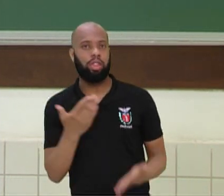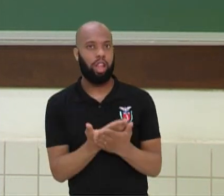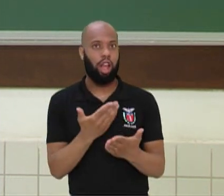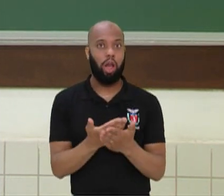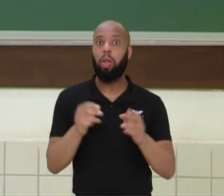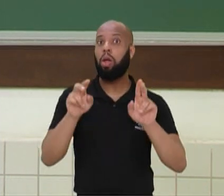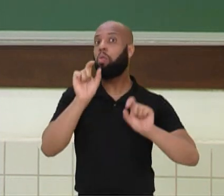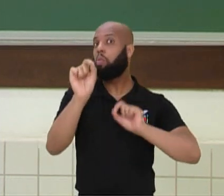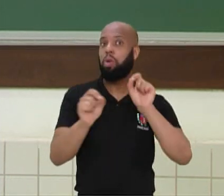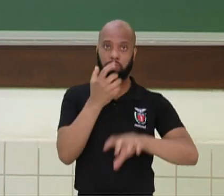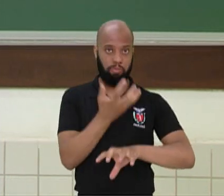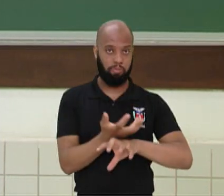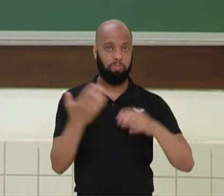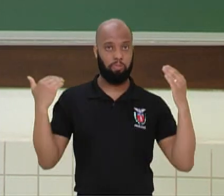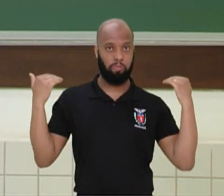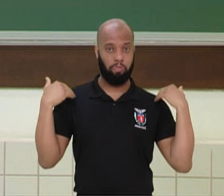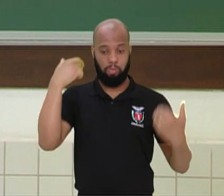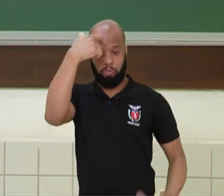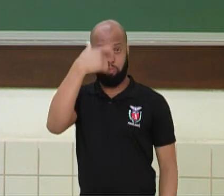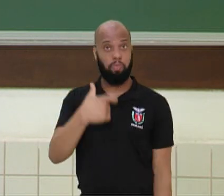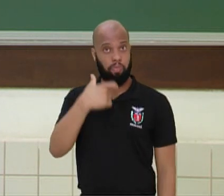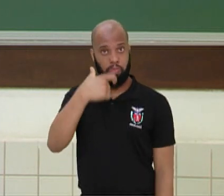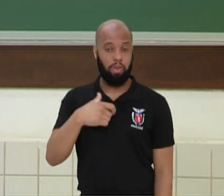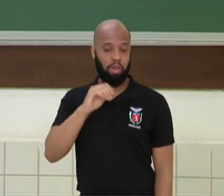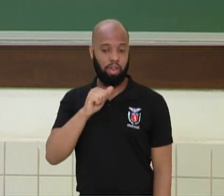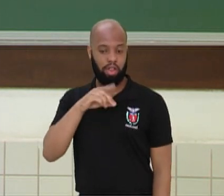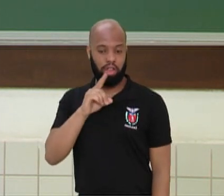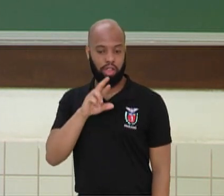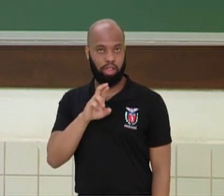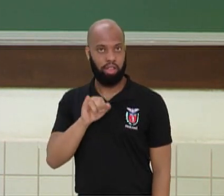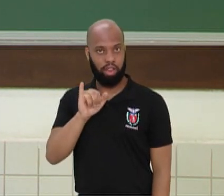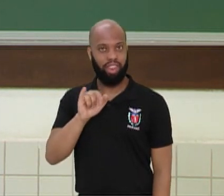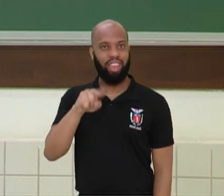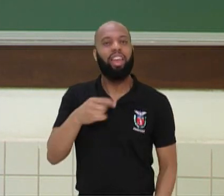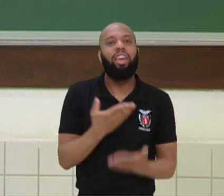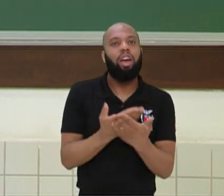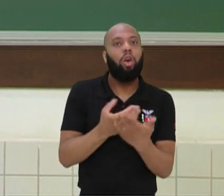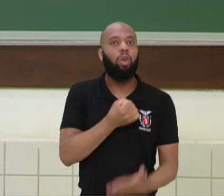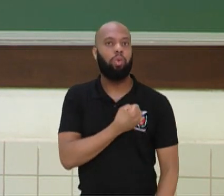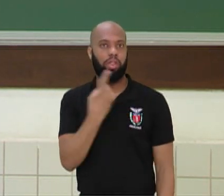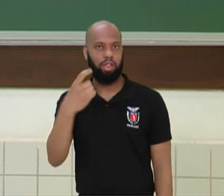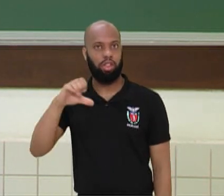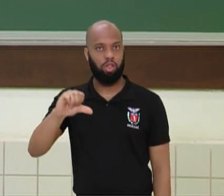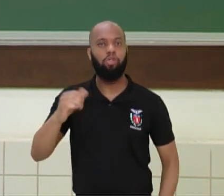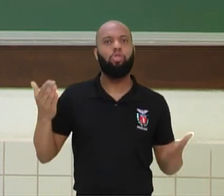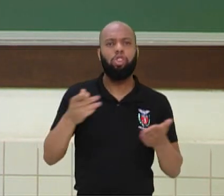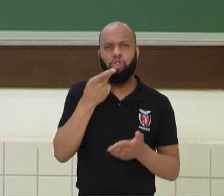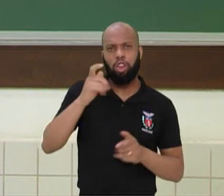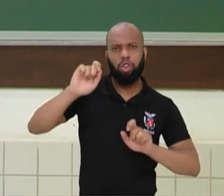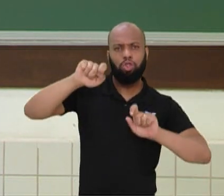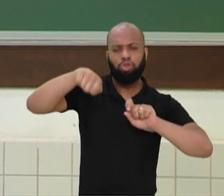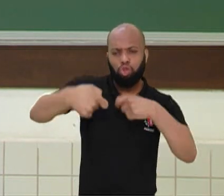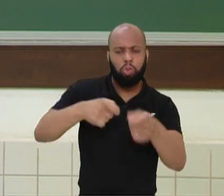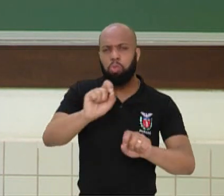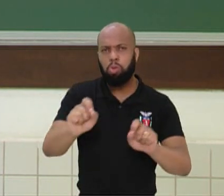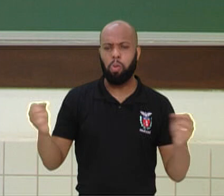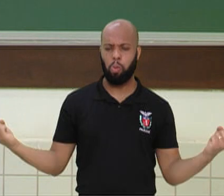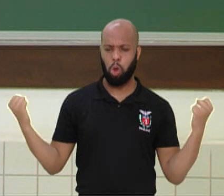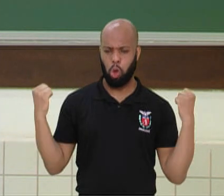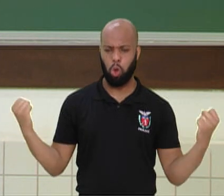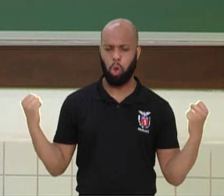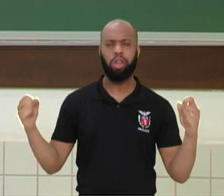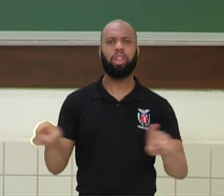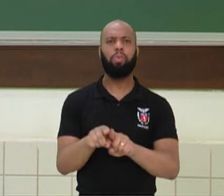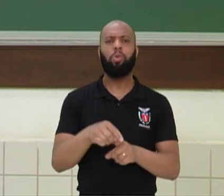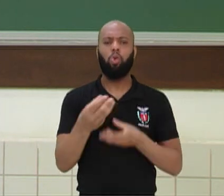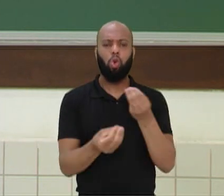Educação Física. Eu sou o Andrei e nessa aula de número 19 abordaremos a musculação, tipos de treino e precauções